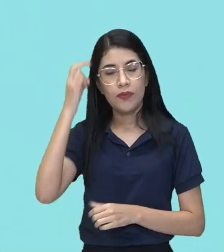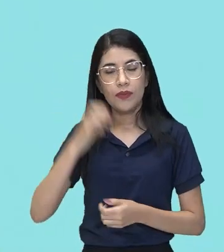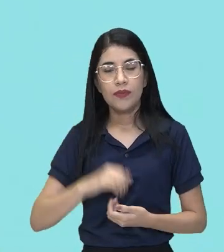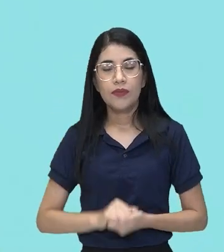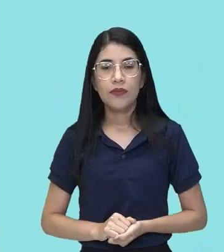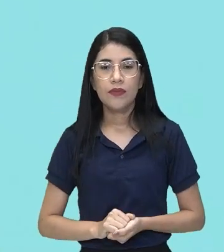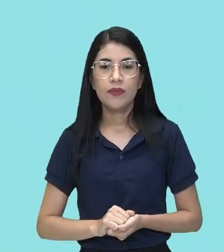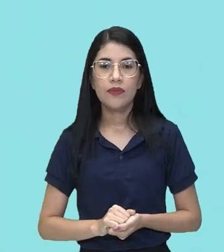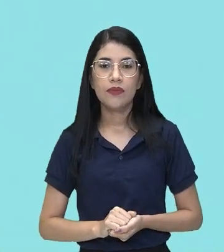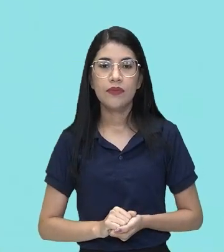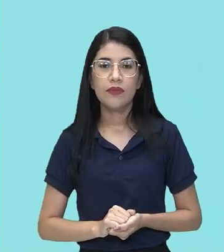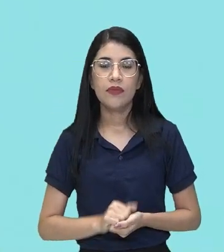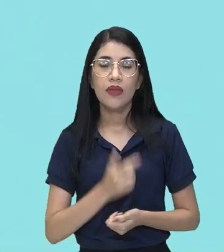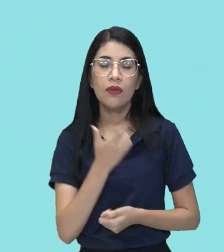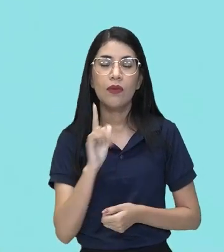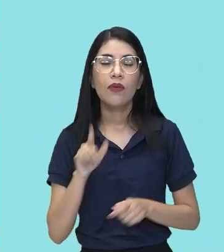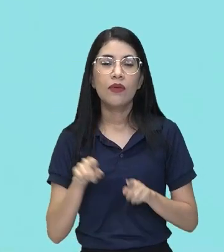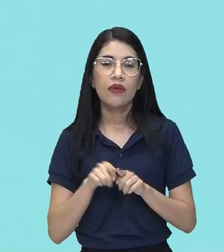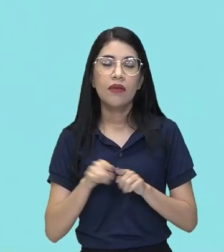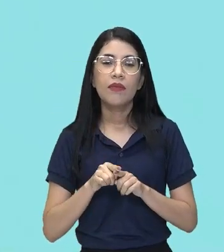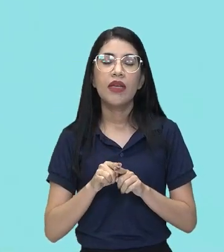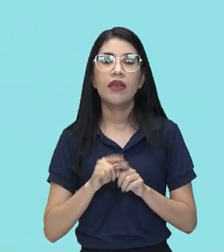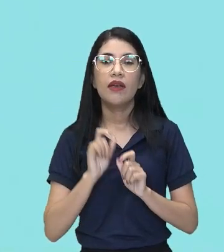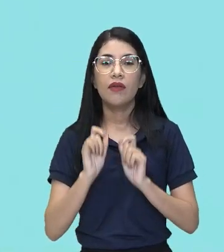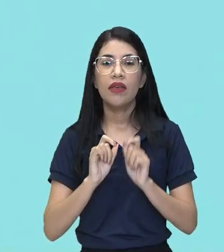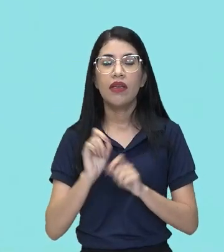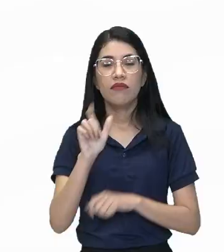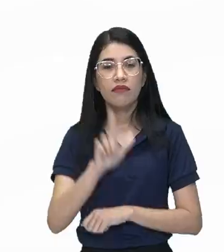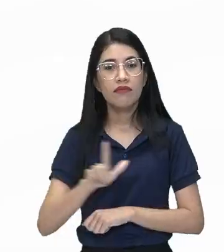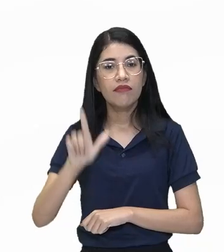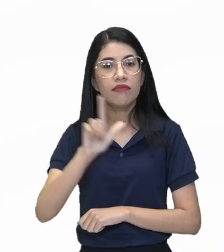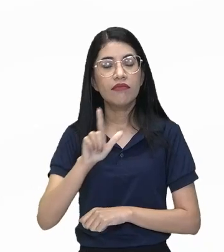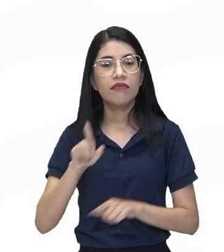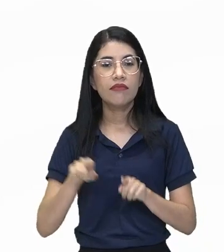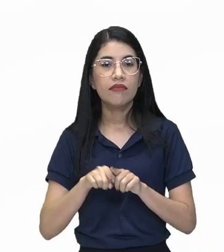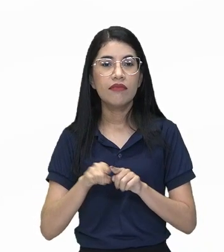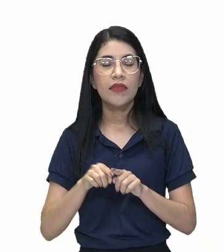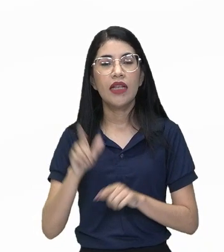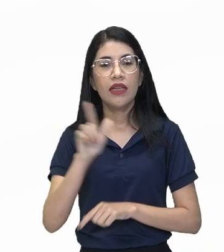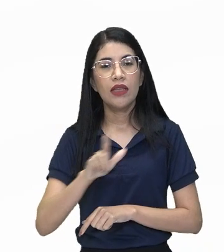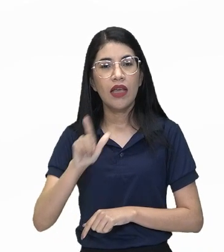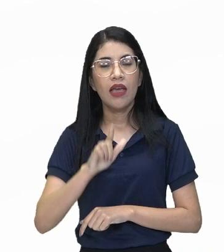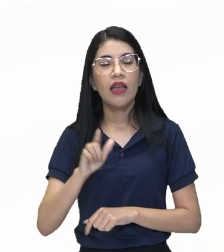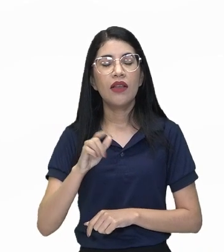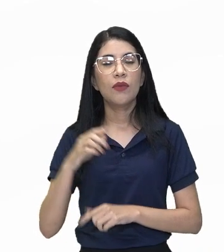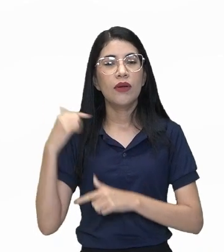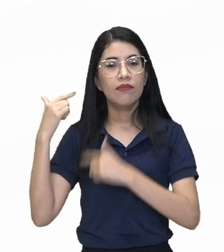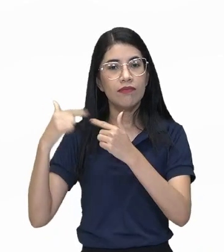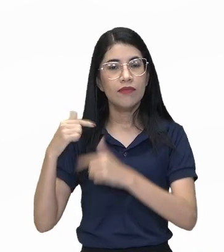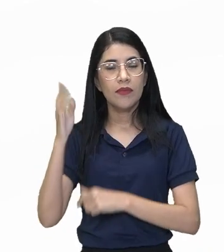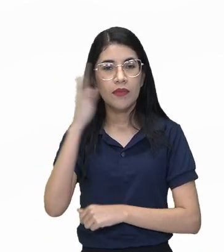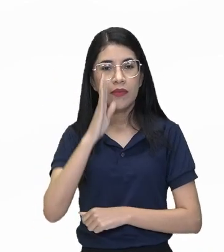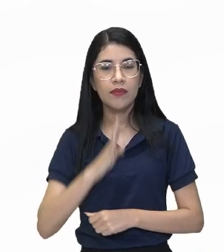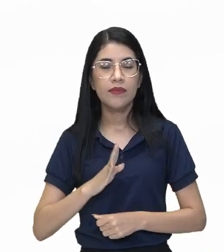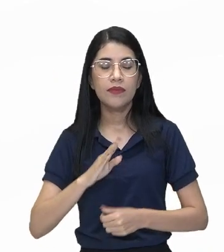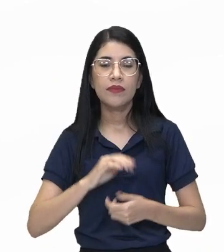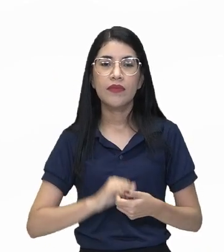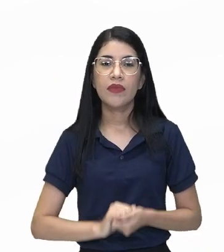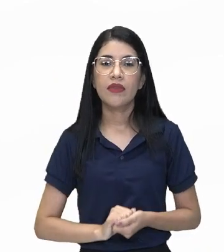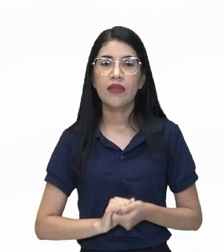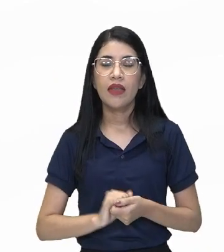cultura. Outro elemento de arte popular é a literatura. Vamos falar da literatura popular brasileira. A literatura